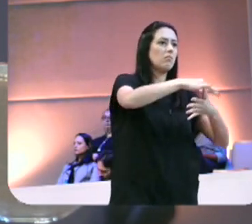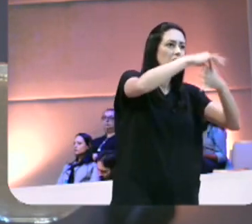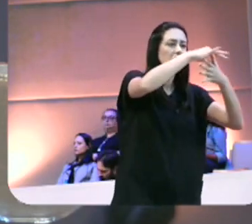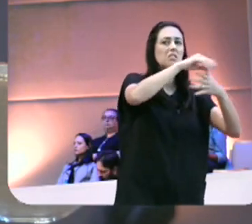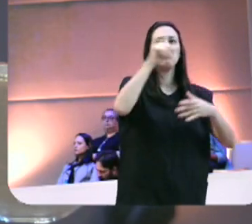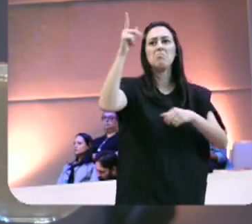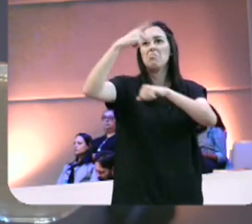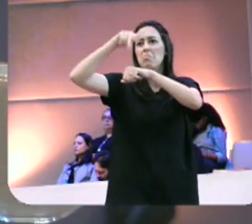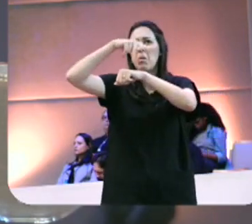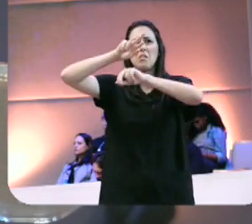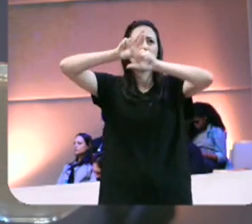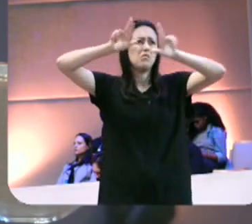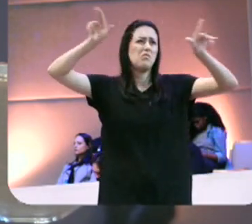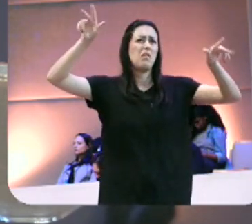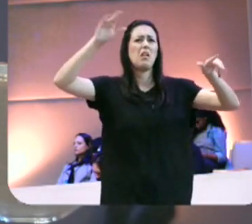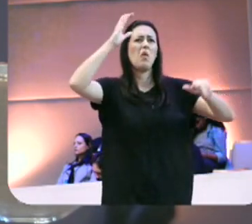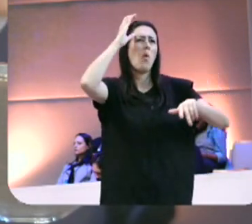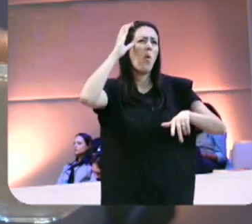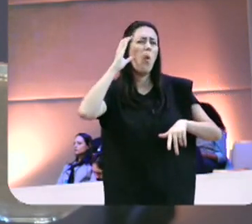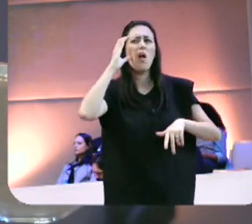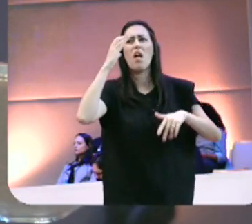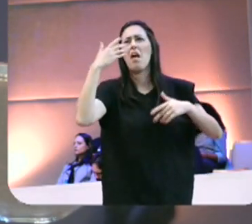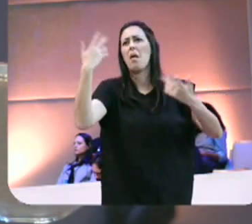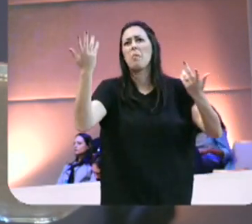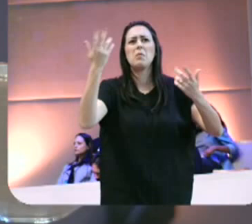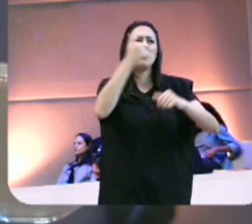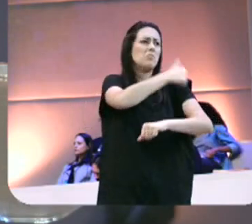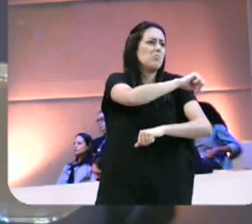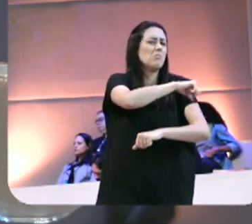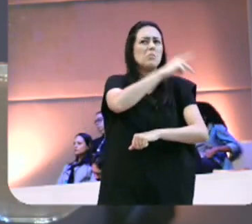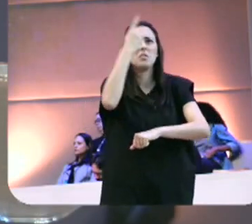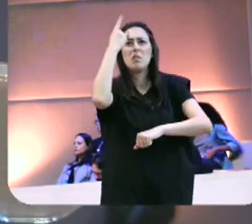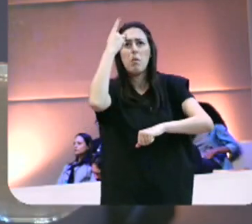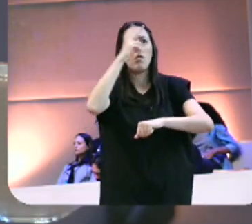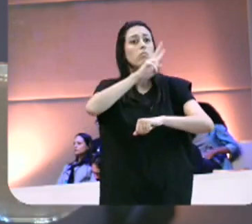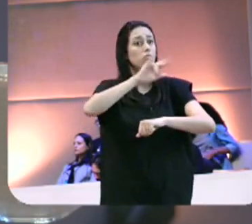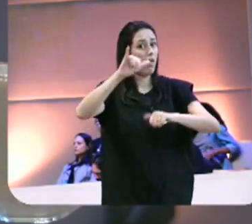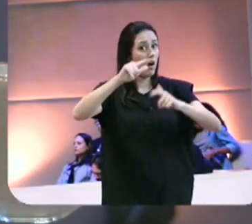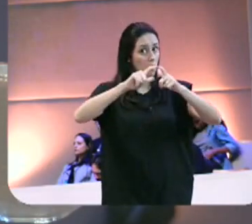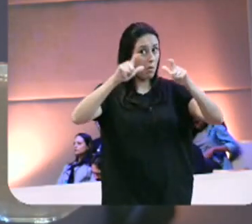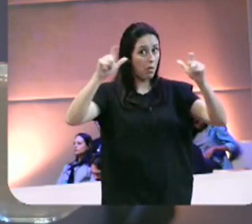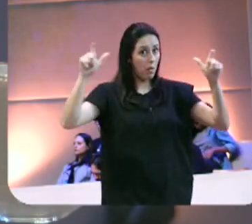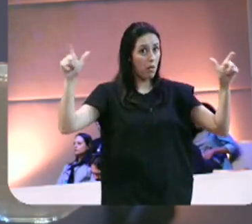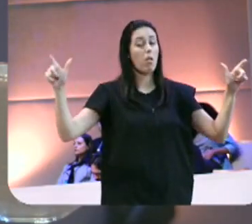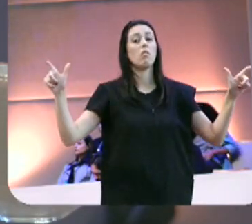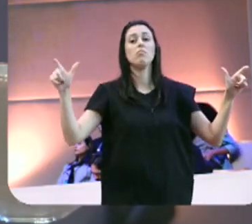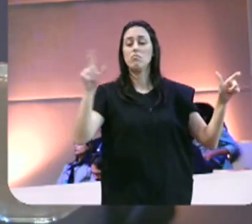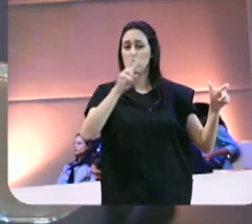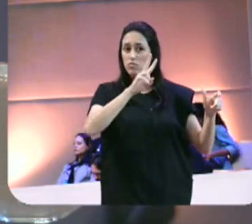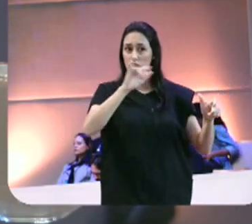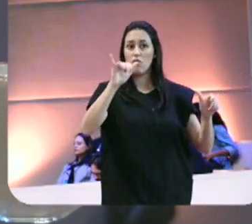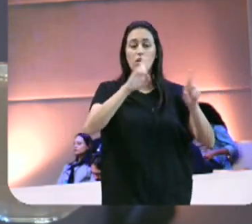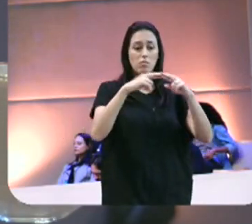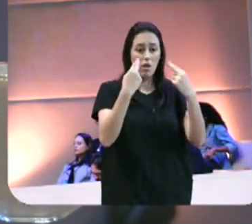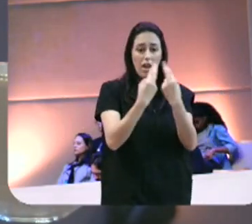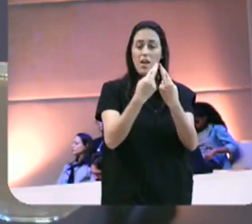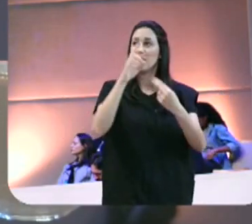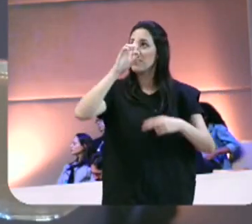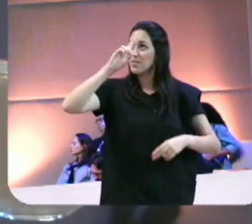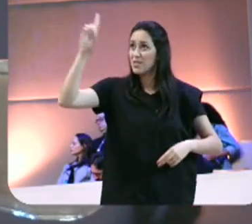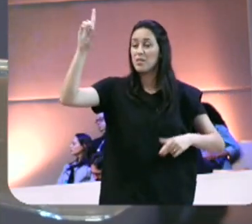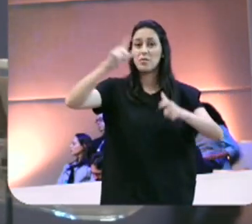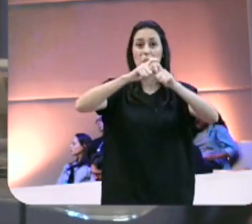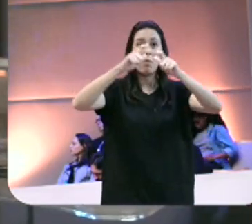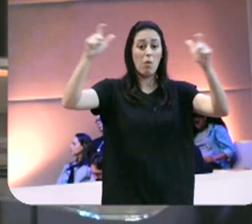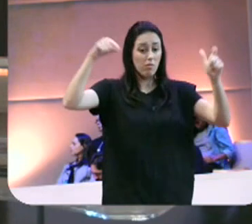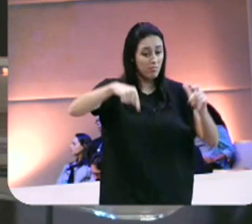Nigéria, de Seul, na Coreia, Rio de Janeiro e São Paulo, no Brasil, como líderes desse movimento do reino de Deus, da expansão do reino de Deus